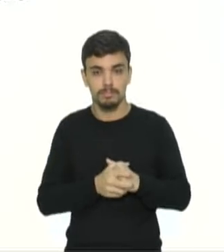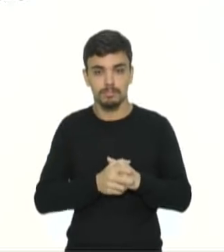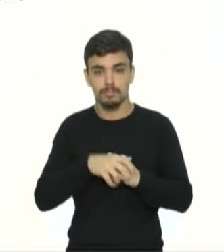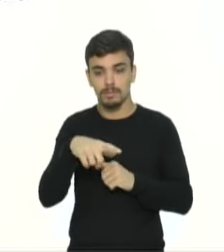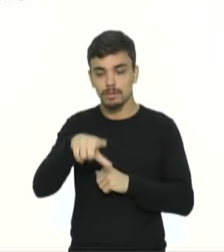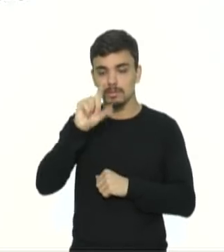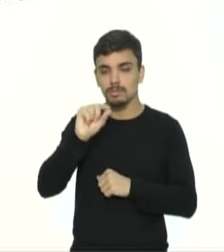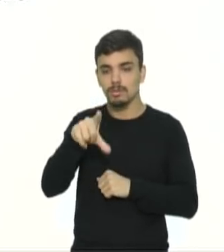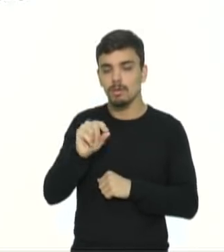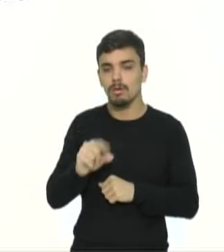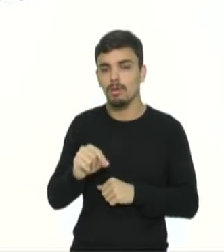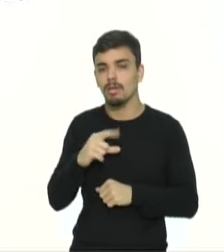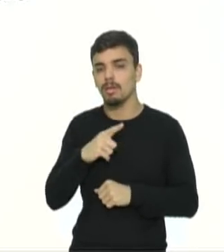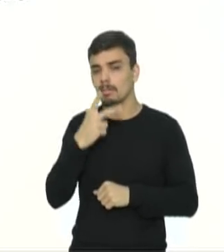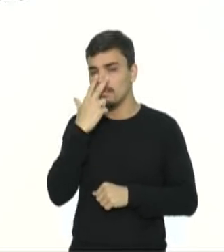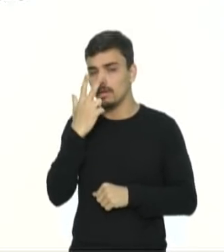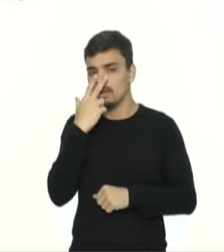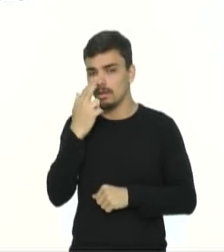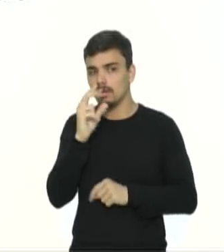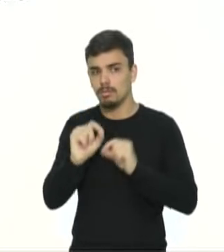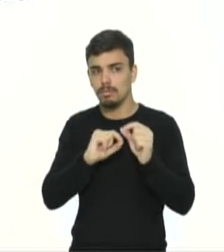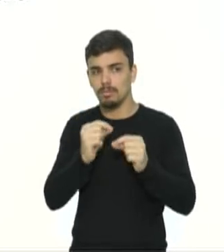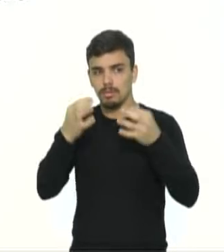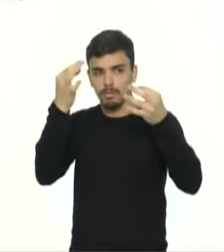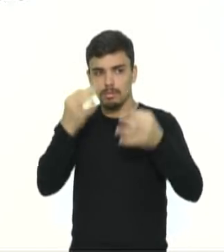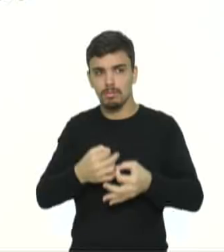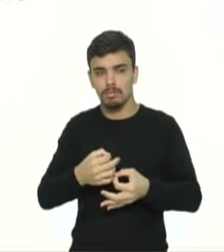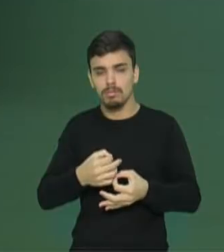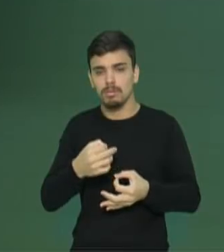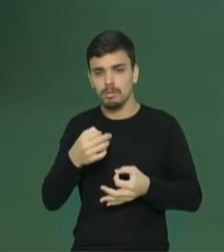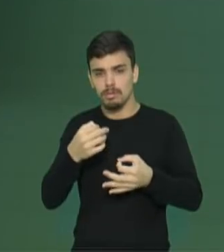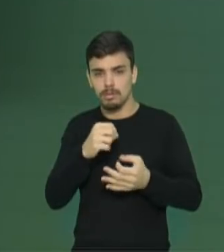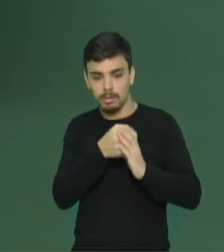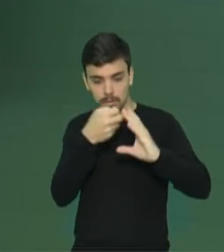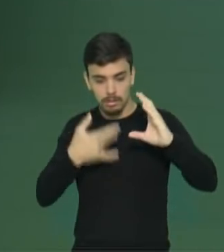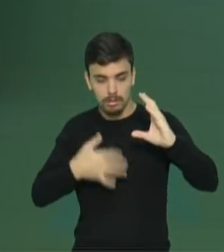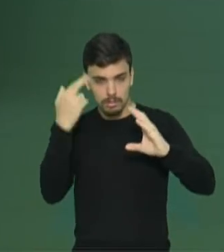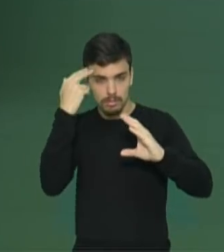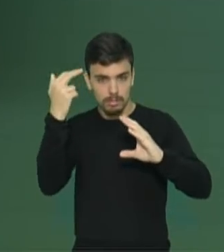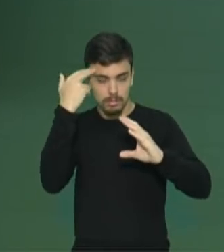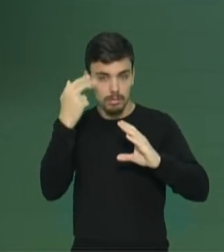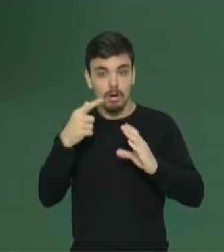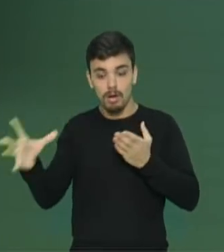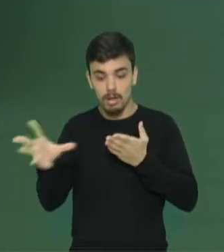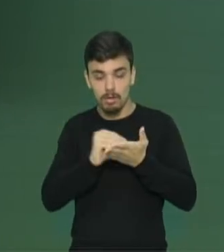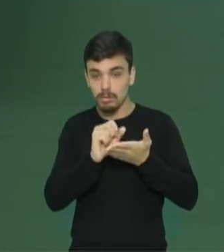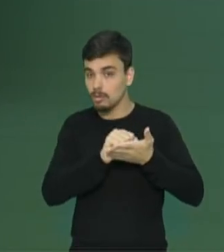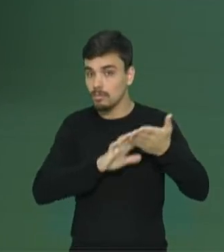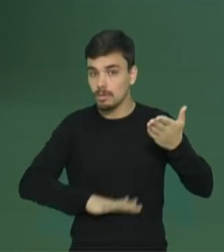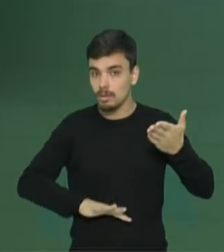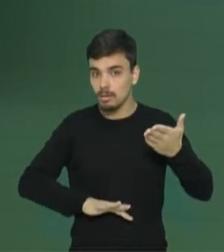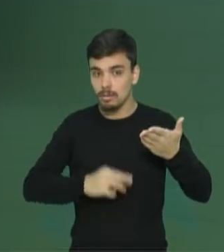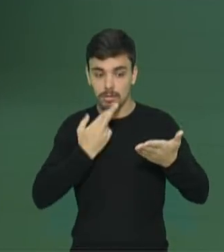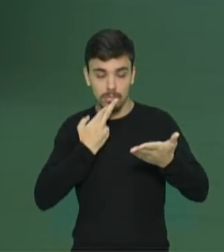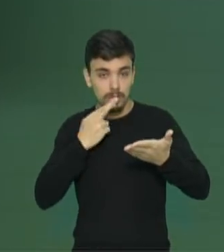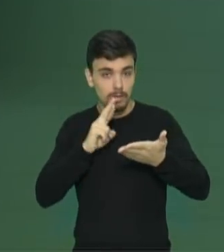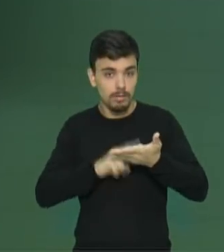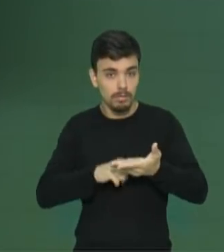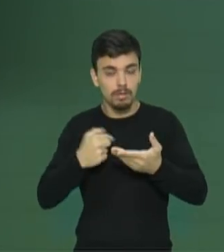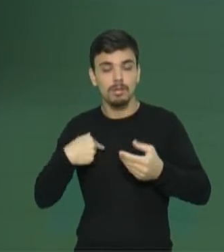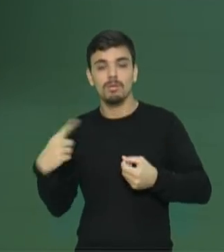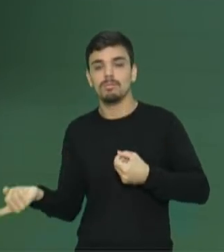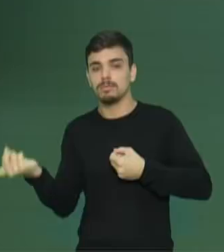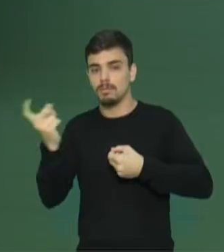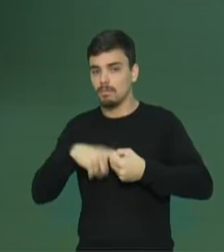Assinale a alternativa que apresenta corretamente duas dessas características comuns. Anote o exercício no seu caderno, responde e eu